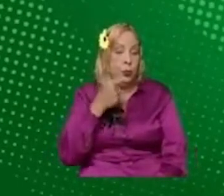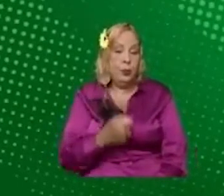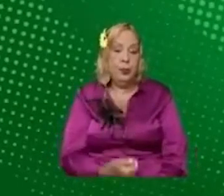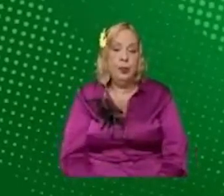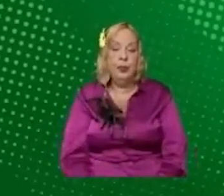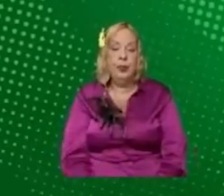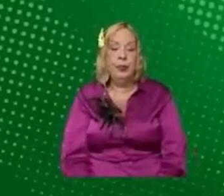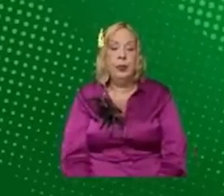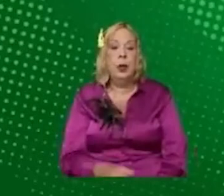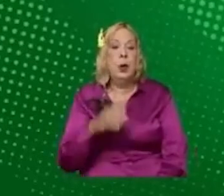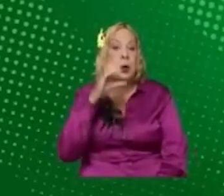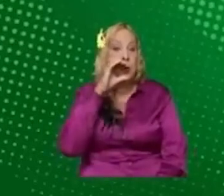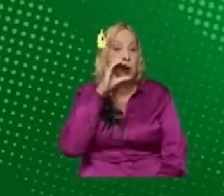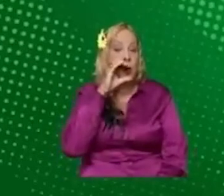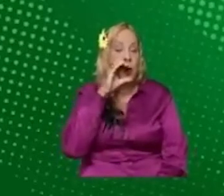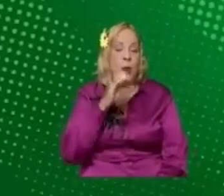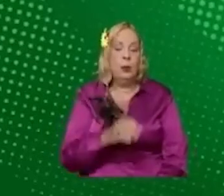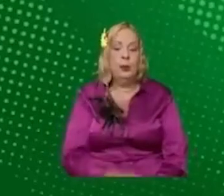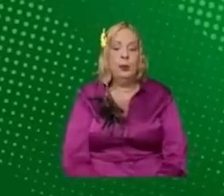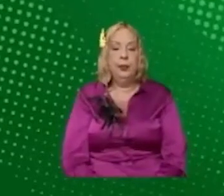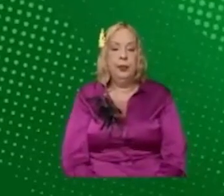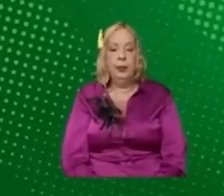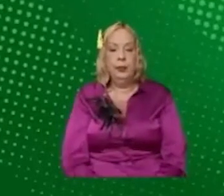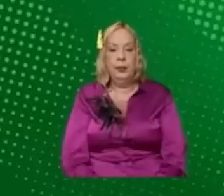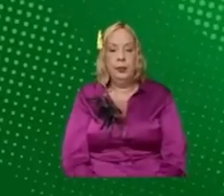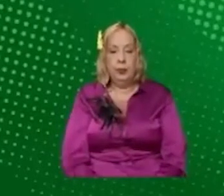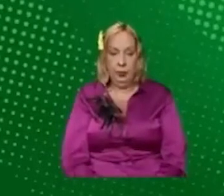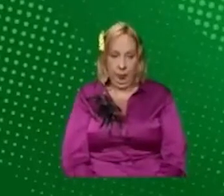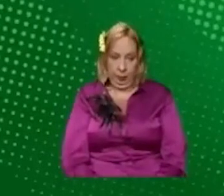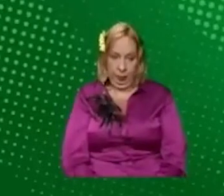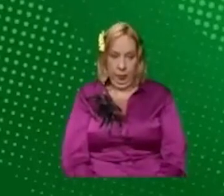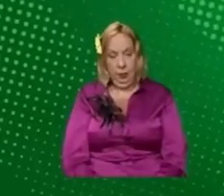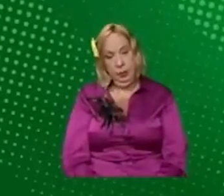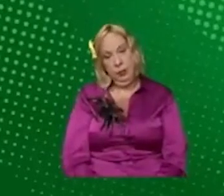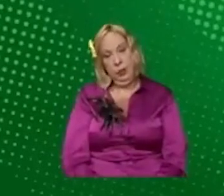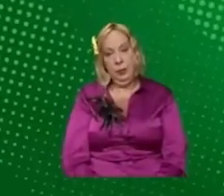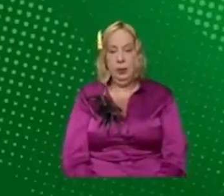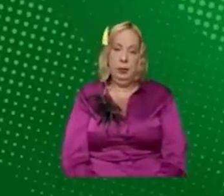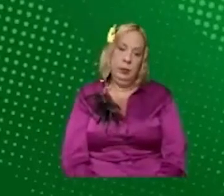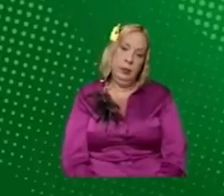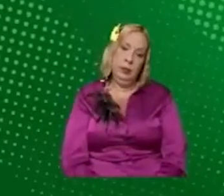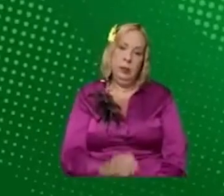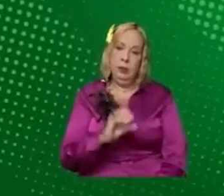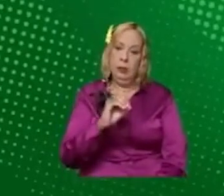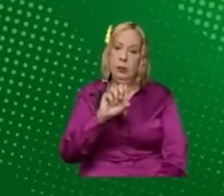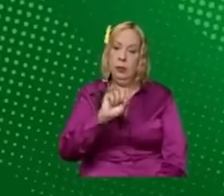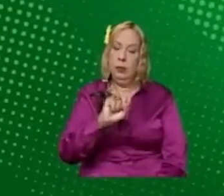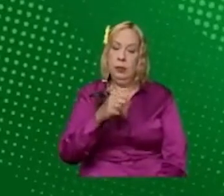Socorro, isso. Regional Socorro 1, parabéns, Gilmar.